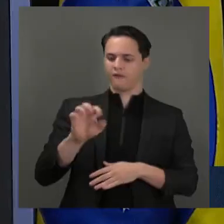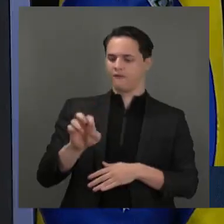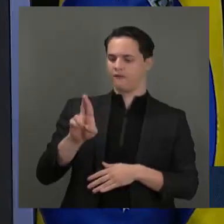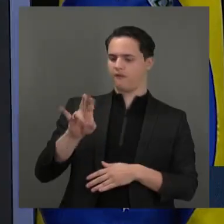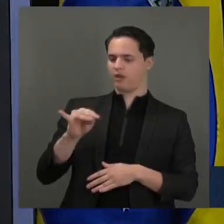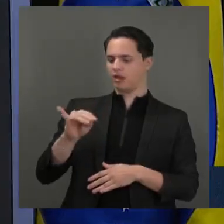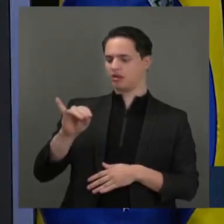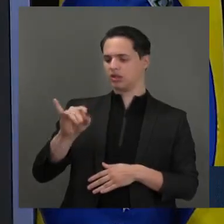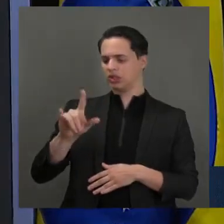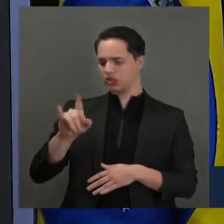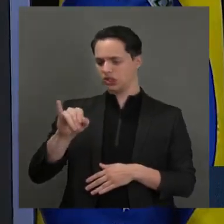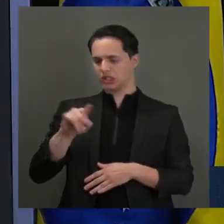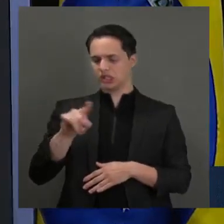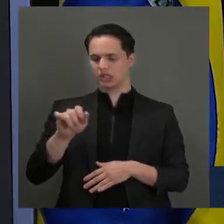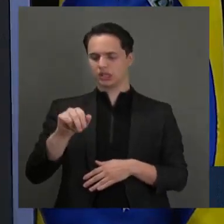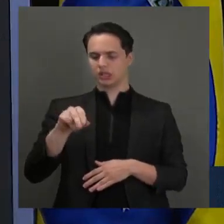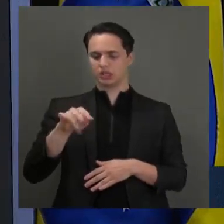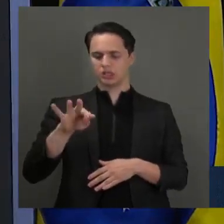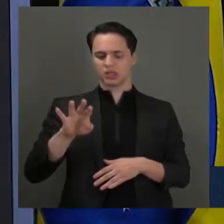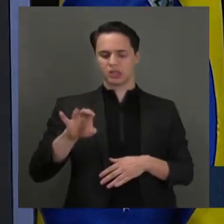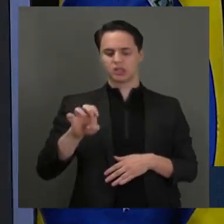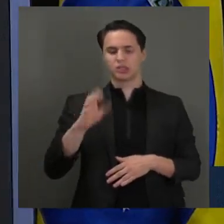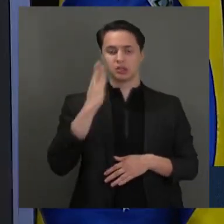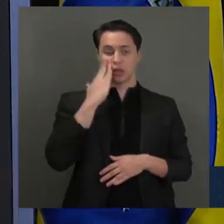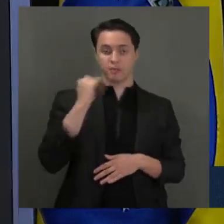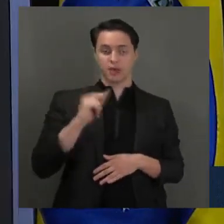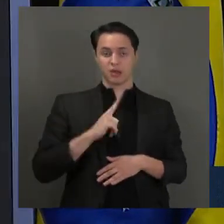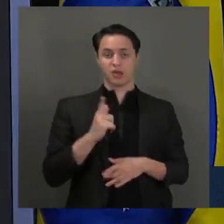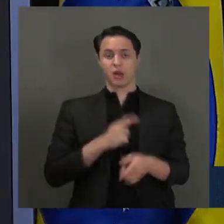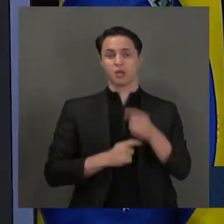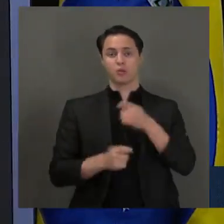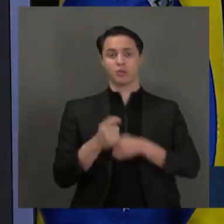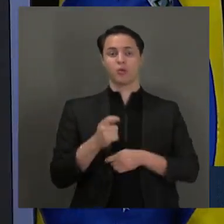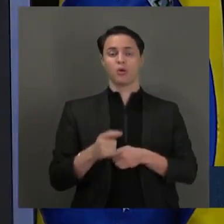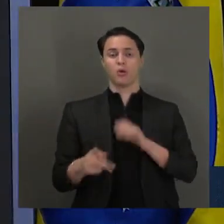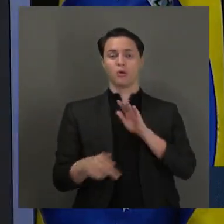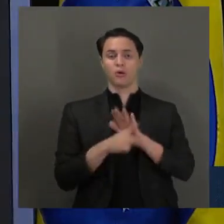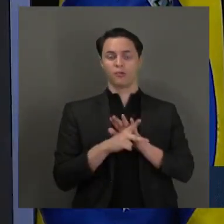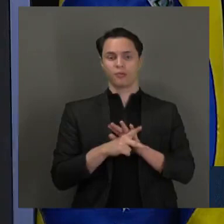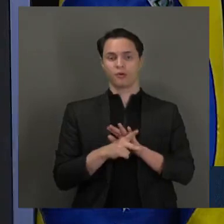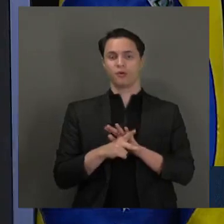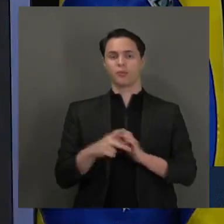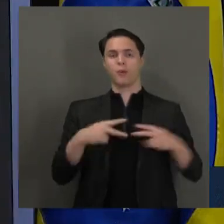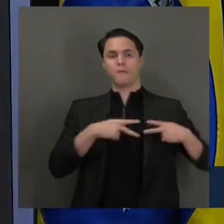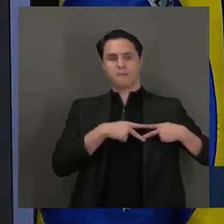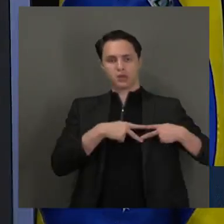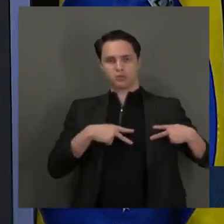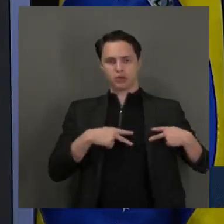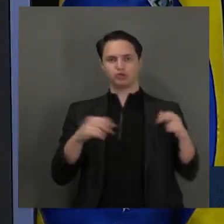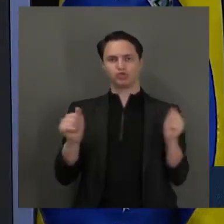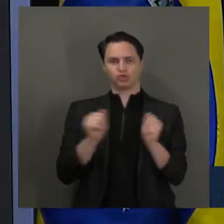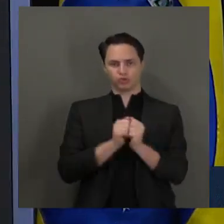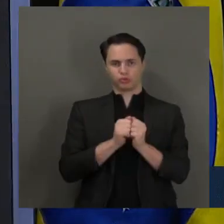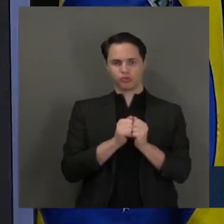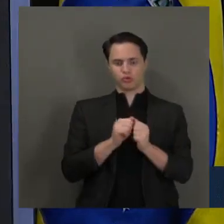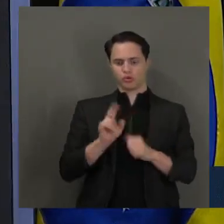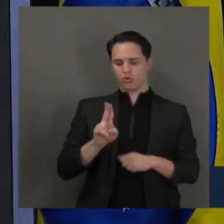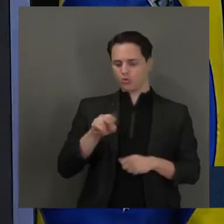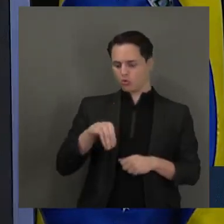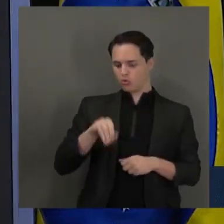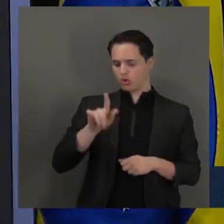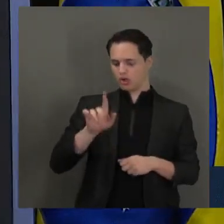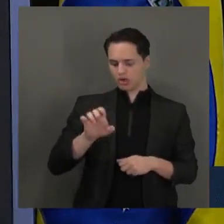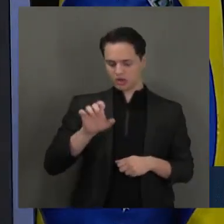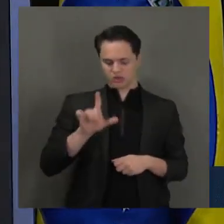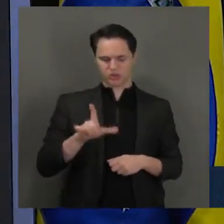se sabe é de uma negociação morosa da Petrobras com a Unigel, que se arrasta há vários meses